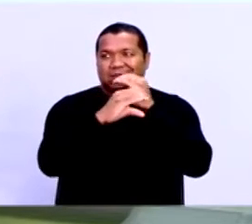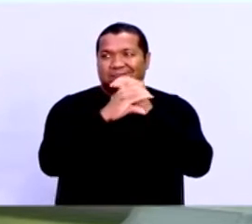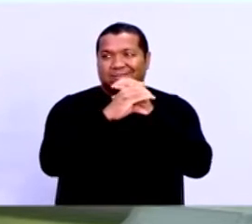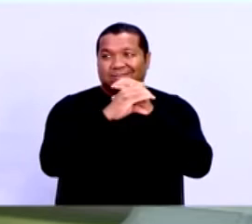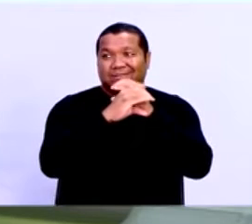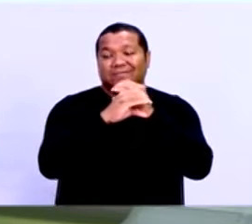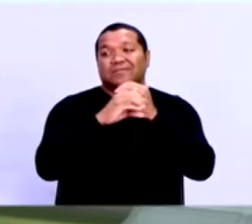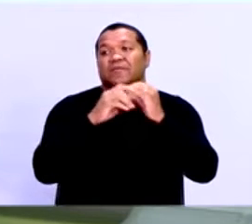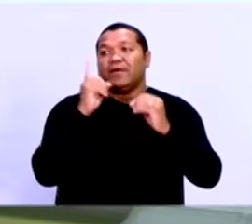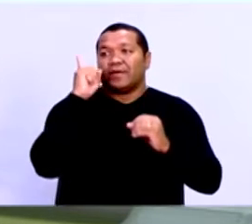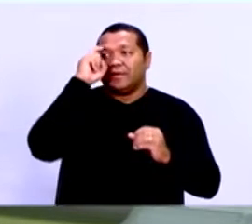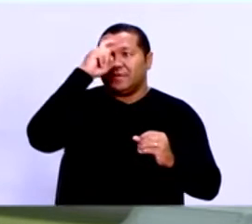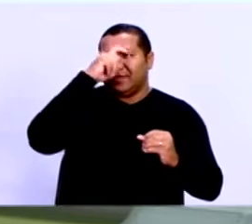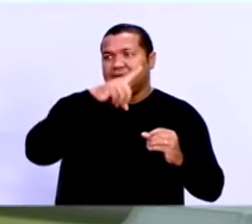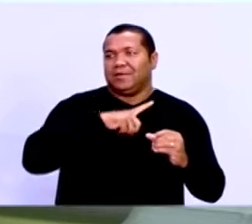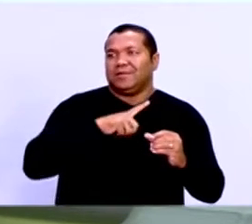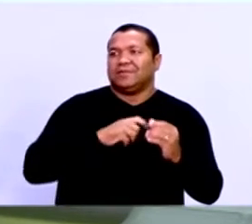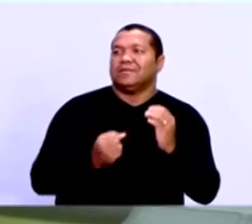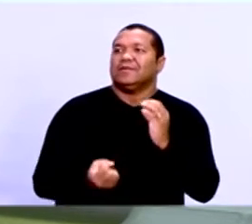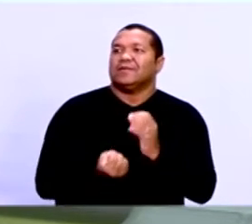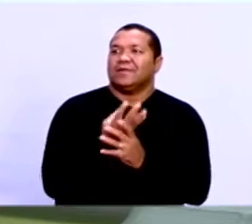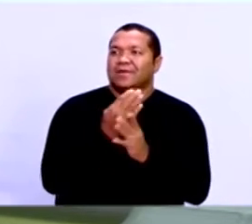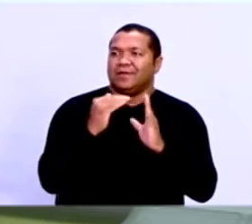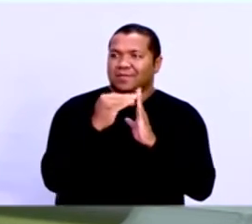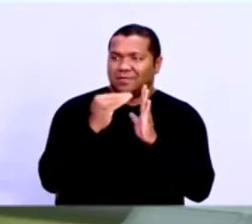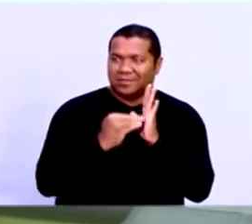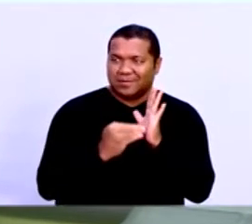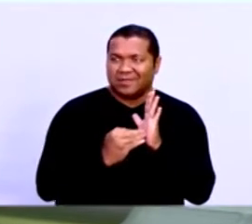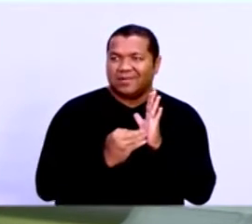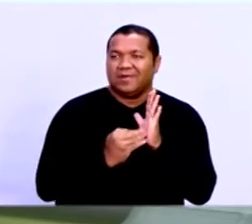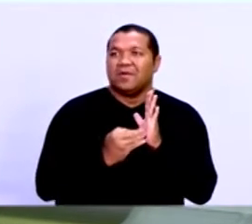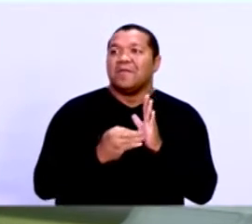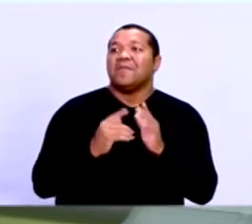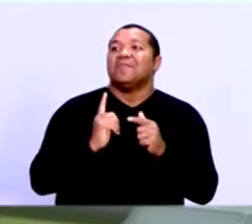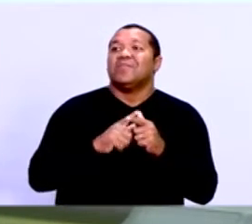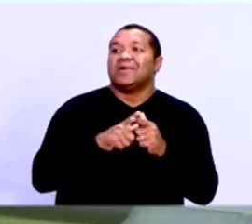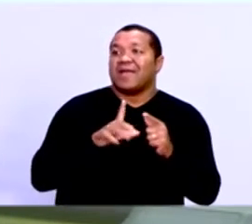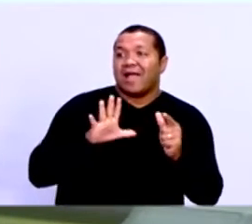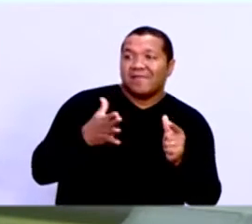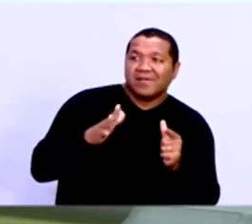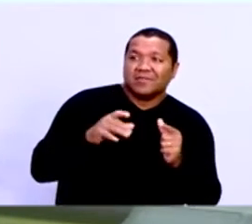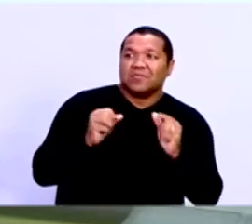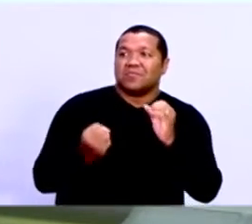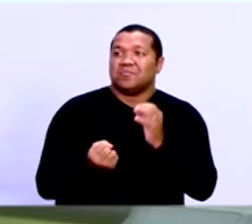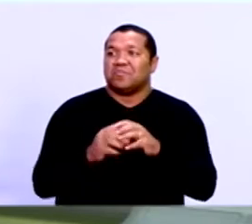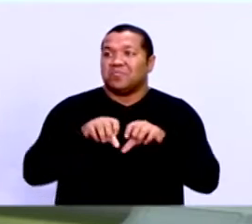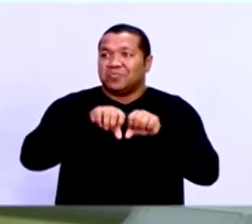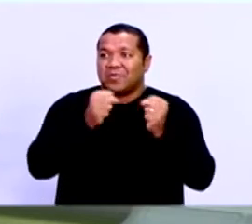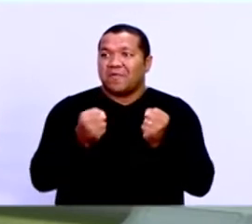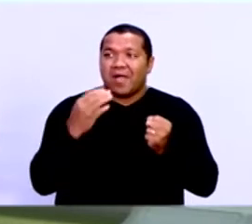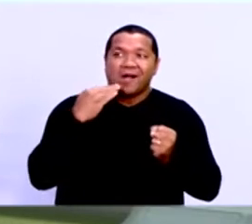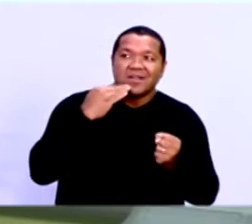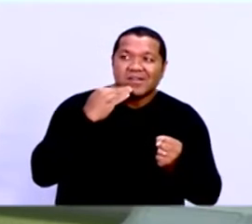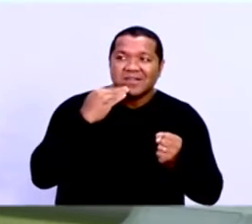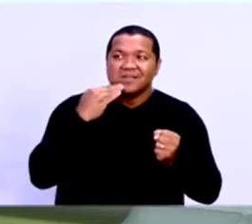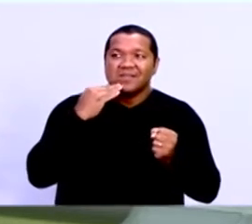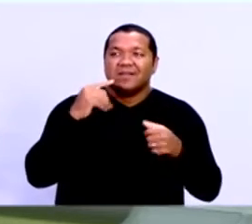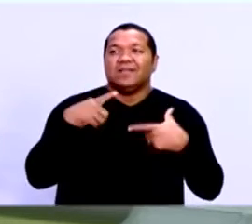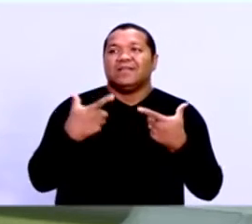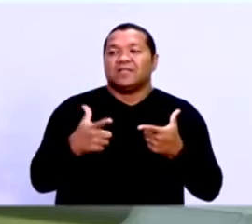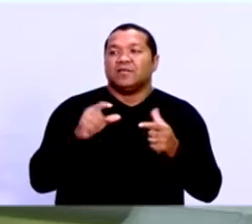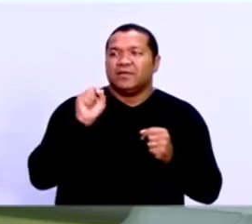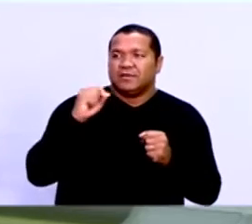vai demorar mais para ficar pronto e às vezes não sai da maneira com o cliente quer na verdade então isso é muito